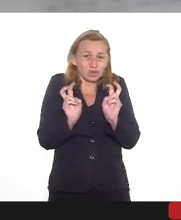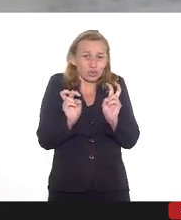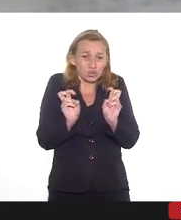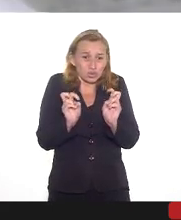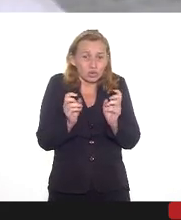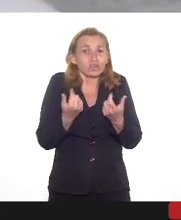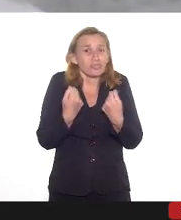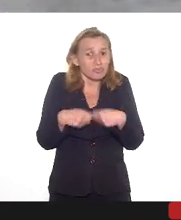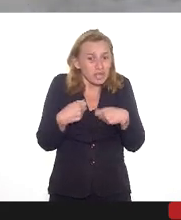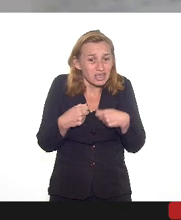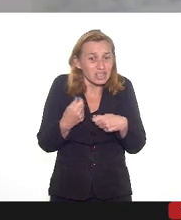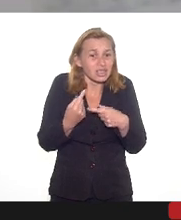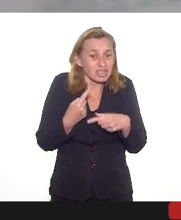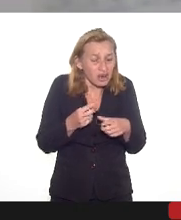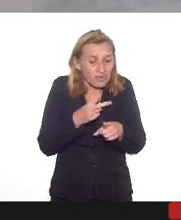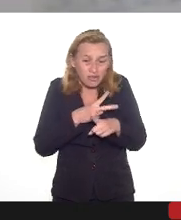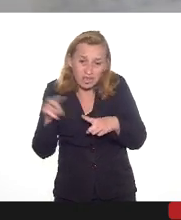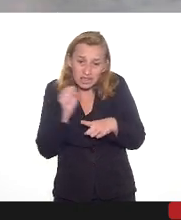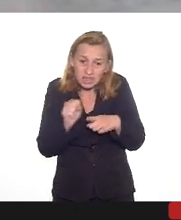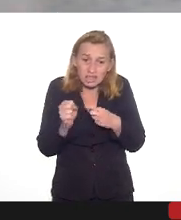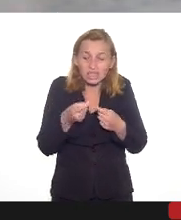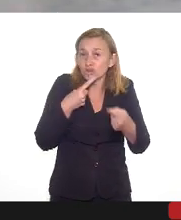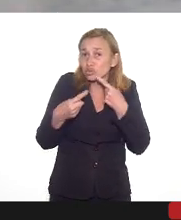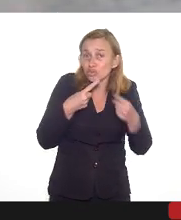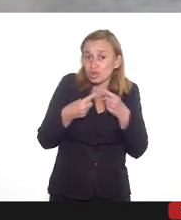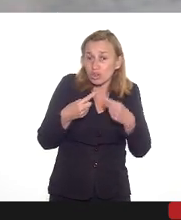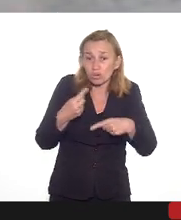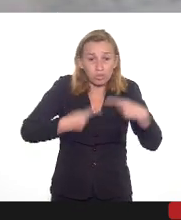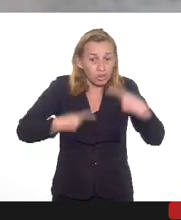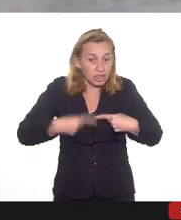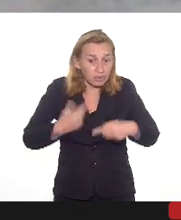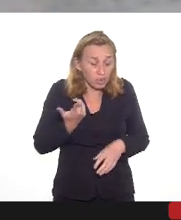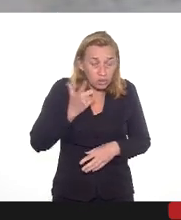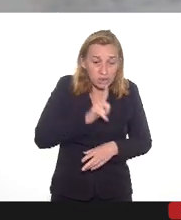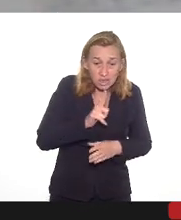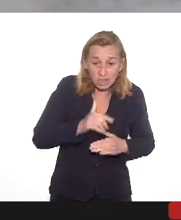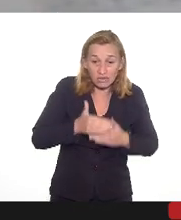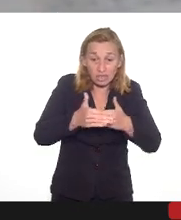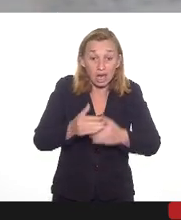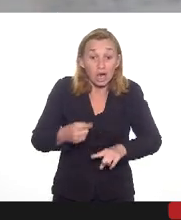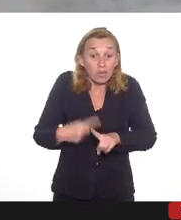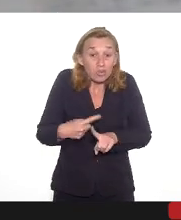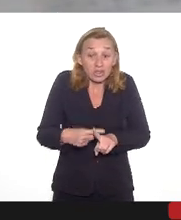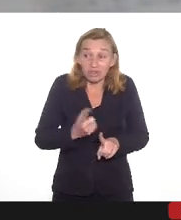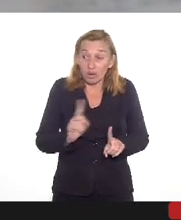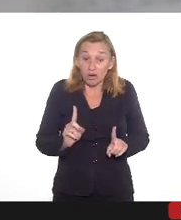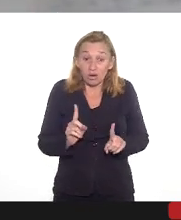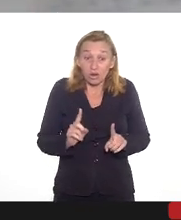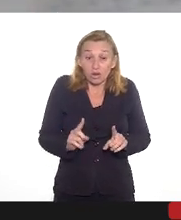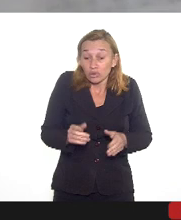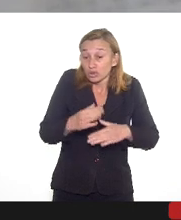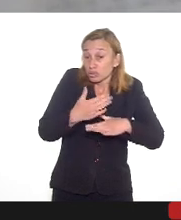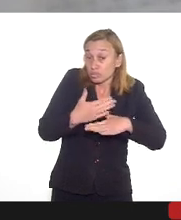que a gente precisa vencer na discussão política para poder avançar, porque senão os profissionais